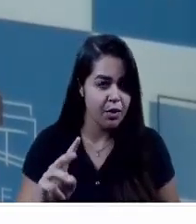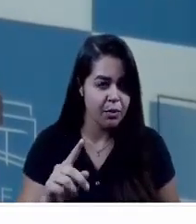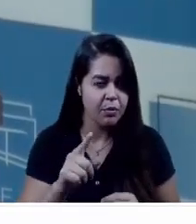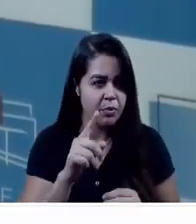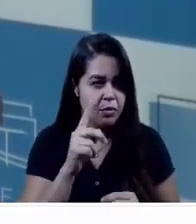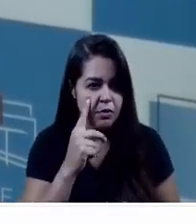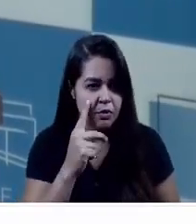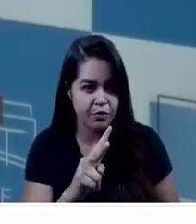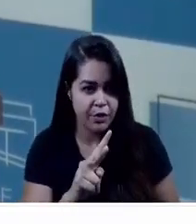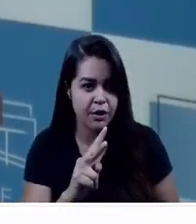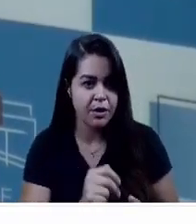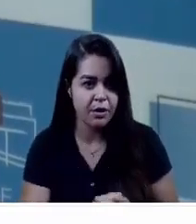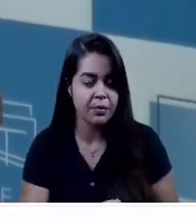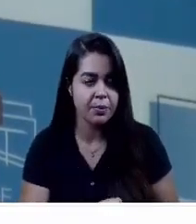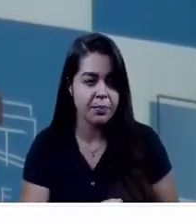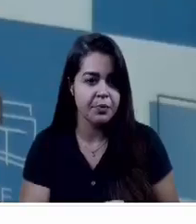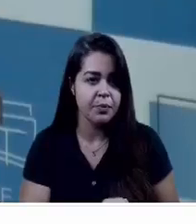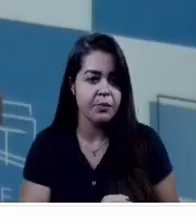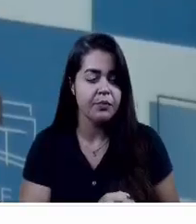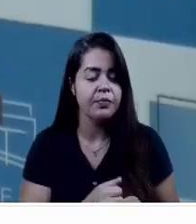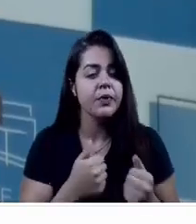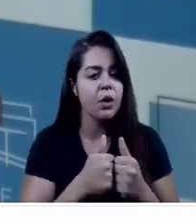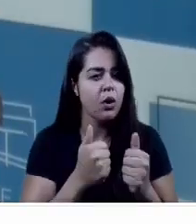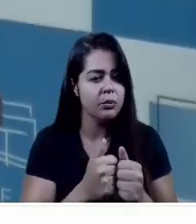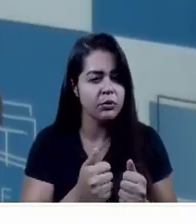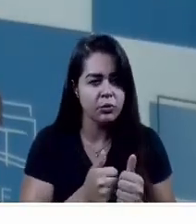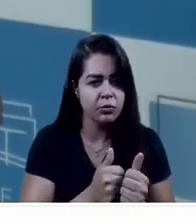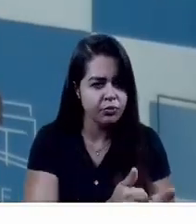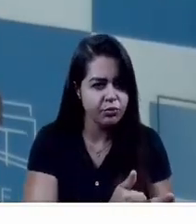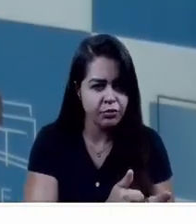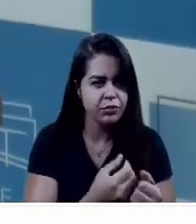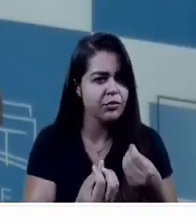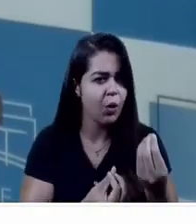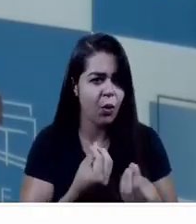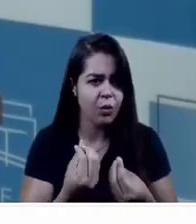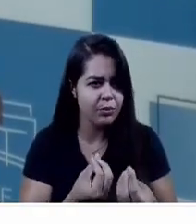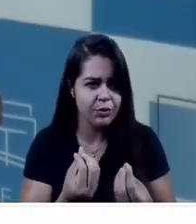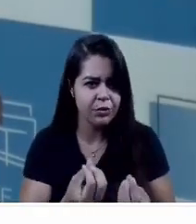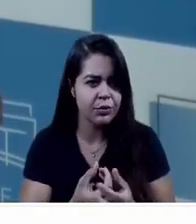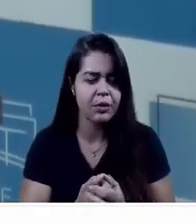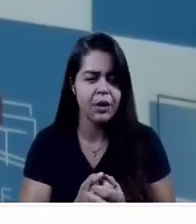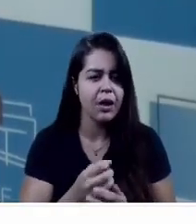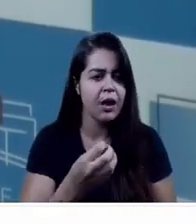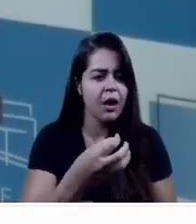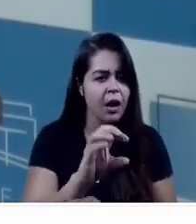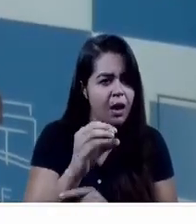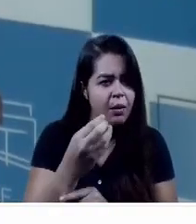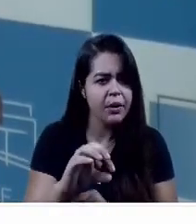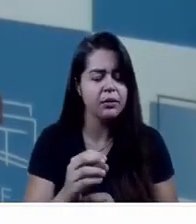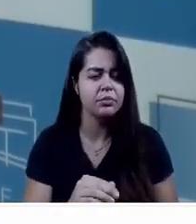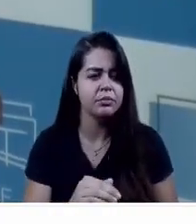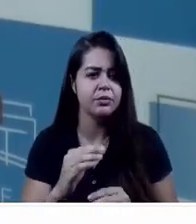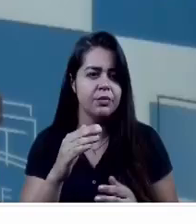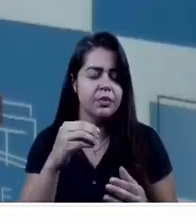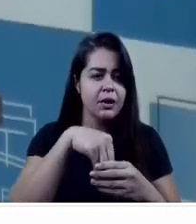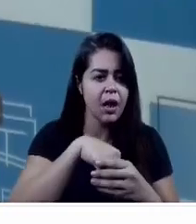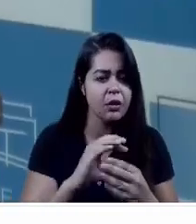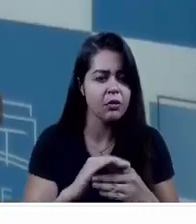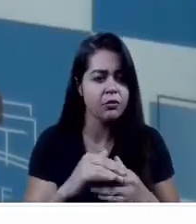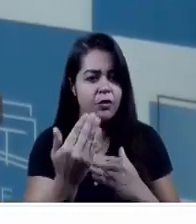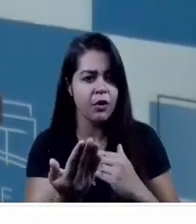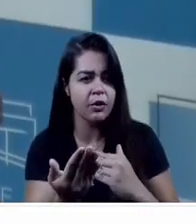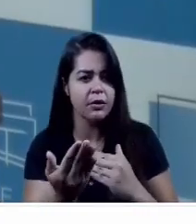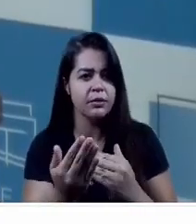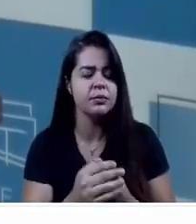ônibus. Não especifica sobre as câmeras, se para dentro, para fora, como que vai ser, para maior segurança, não fala